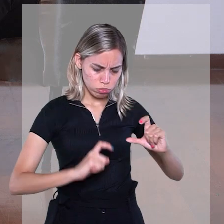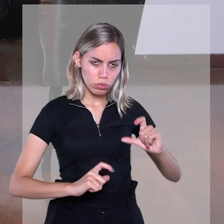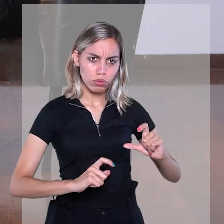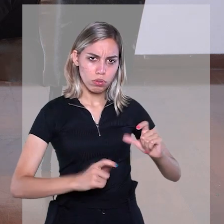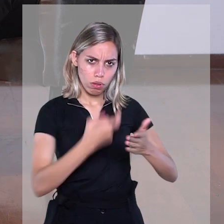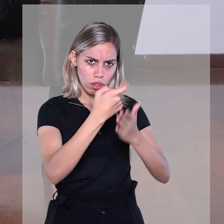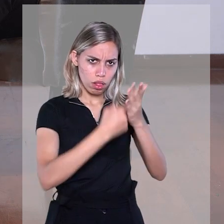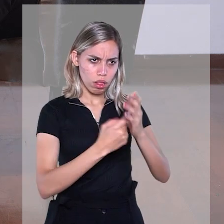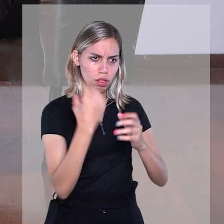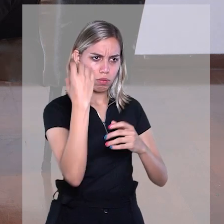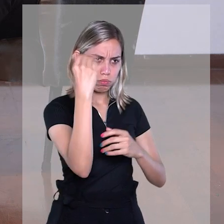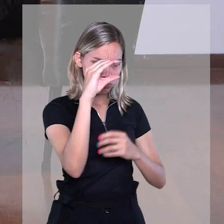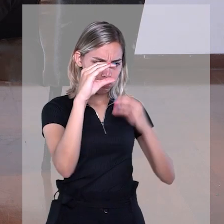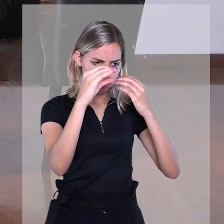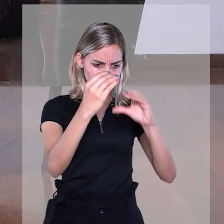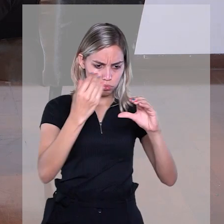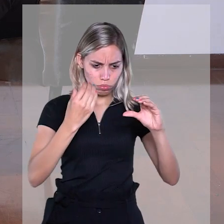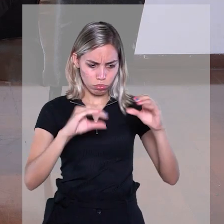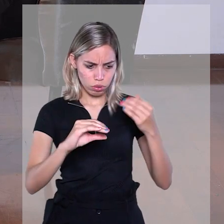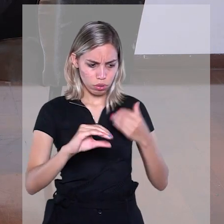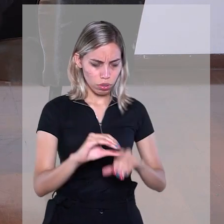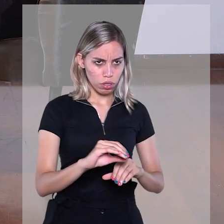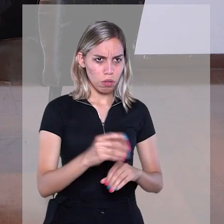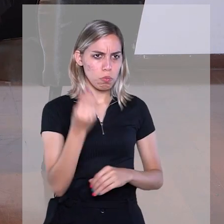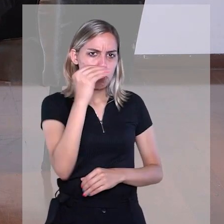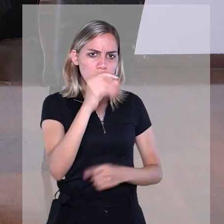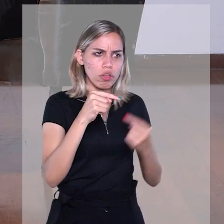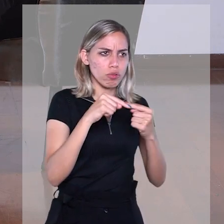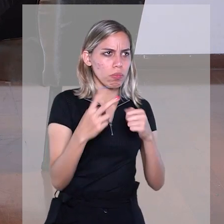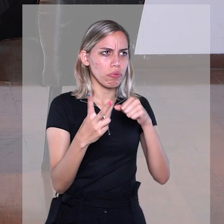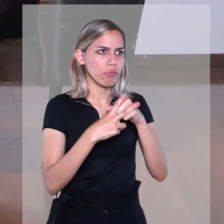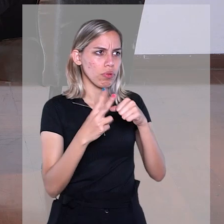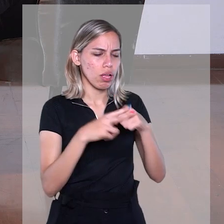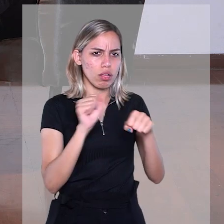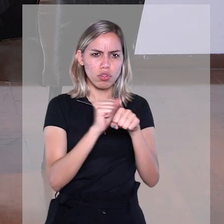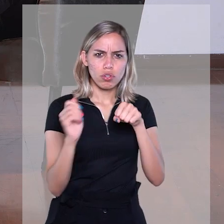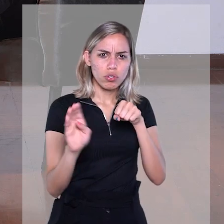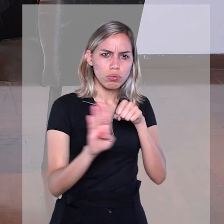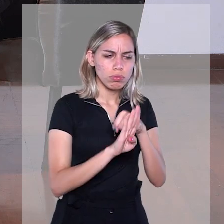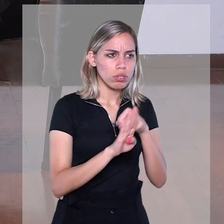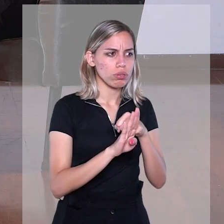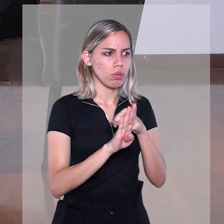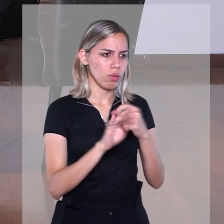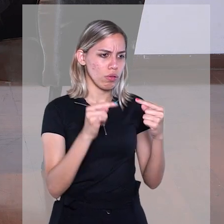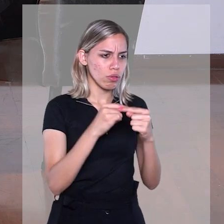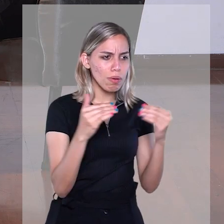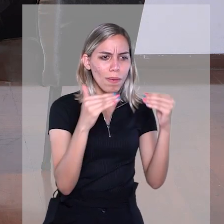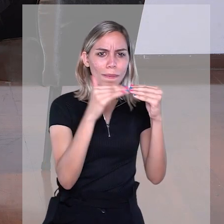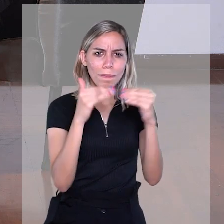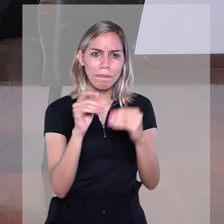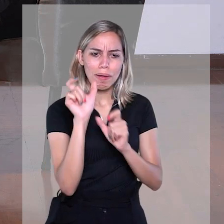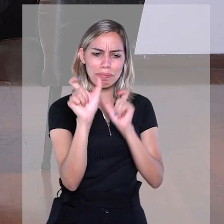composta de agentes, né? Verbo, substantivo, combinações entre eles,